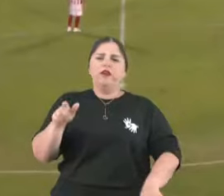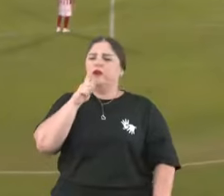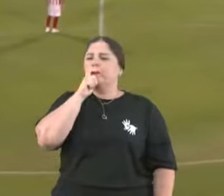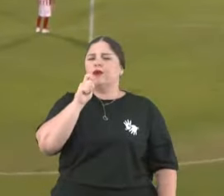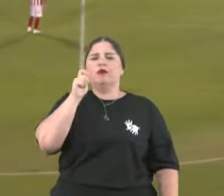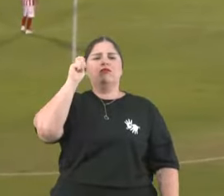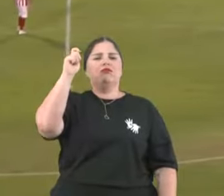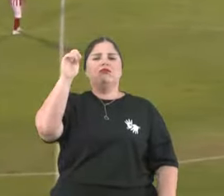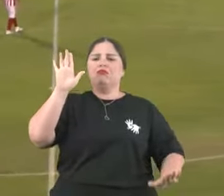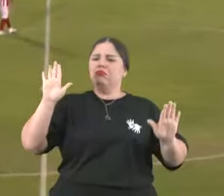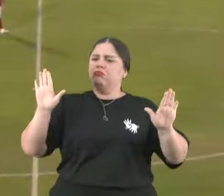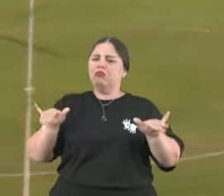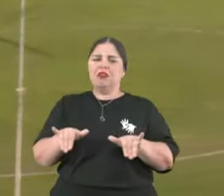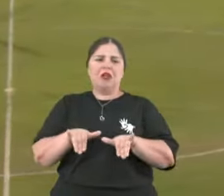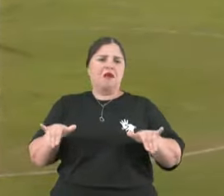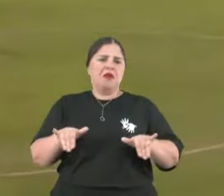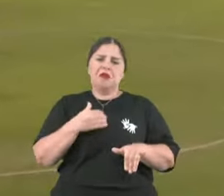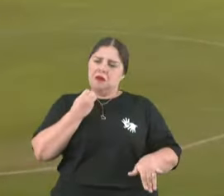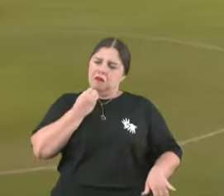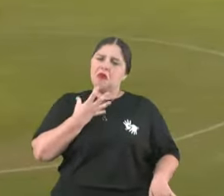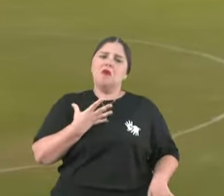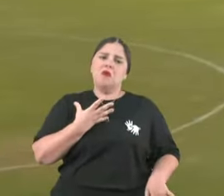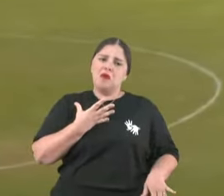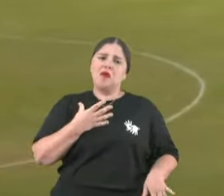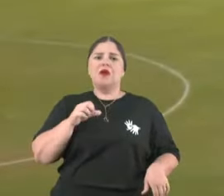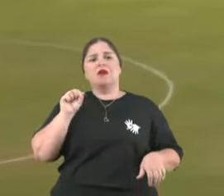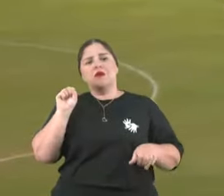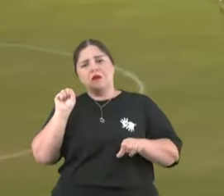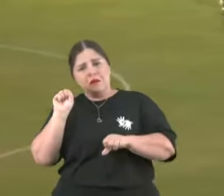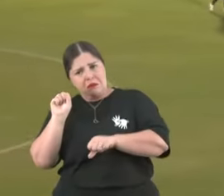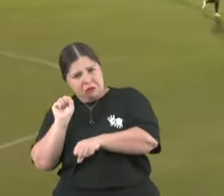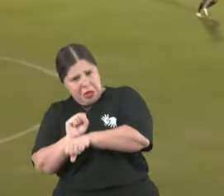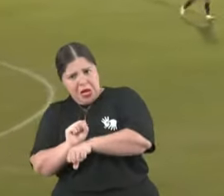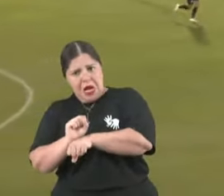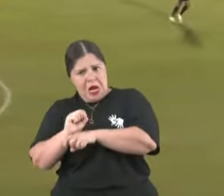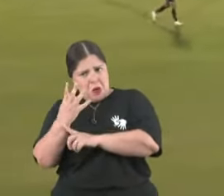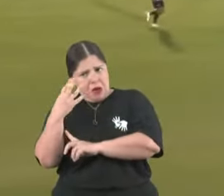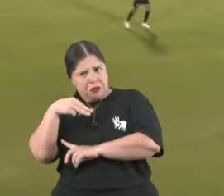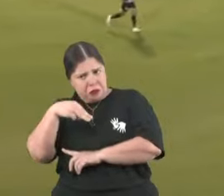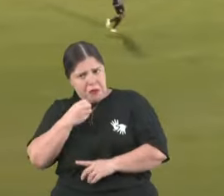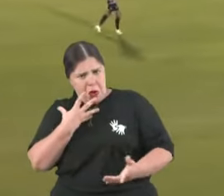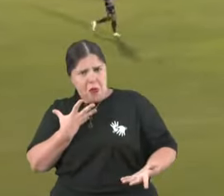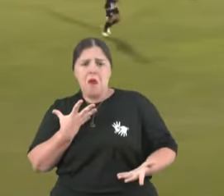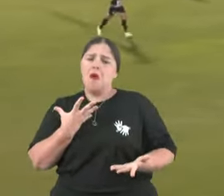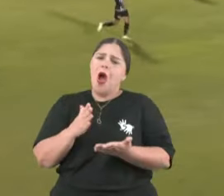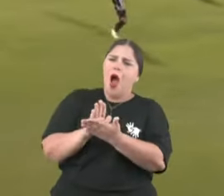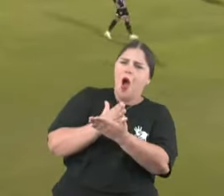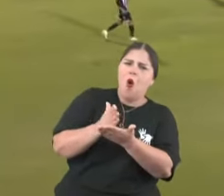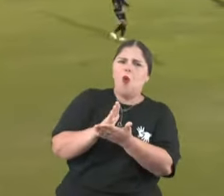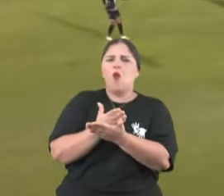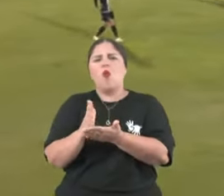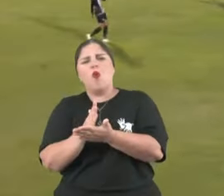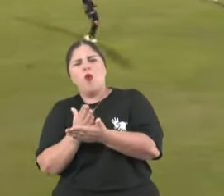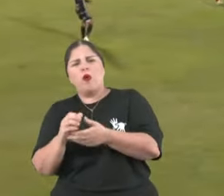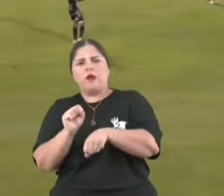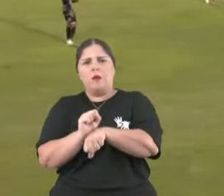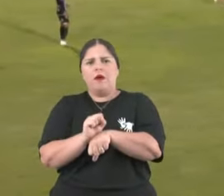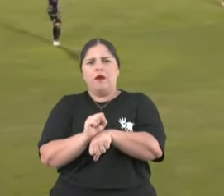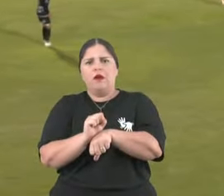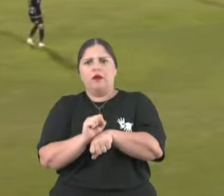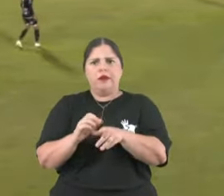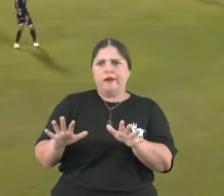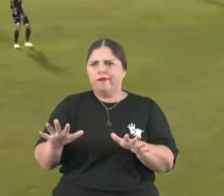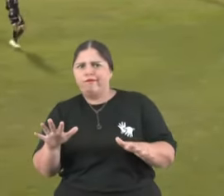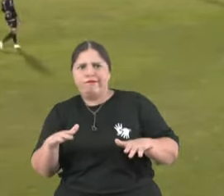tá de bom tamanho? Teve a paralisação, teve alguns momentos em Desculpa, que o jogo... Alberto, daqui a pouco você fala, porque tenta o